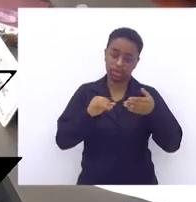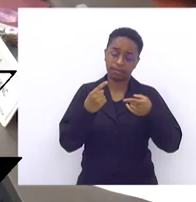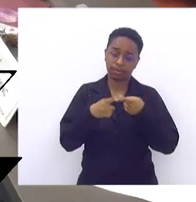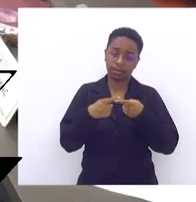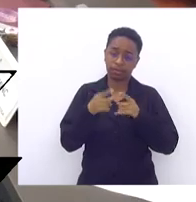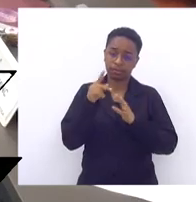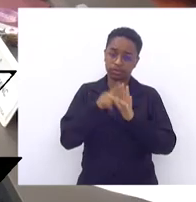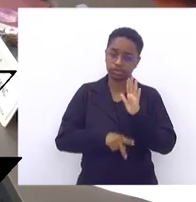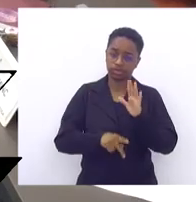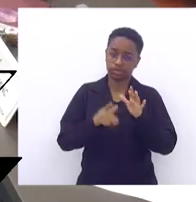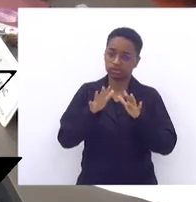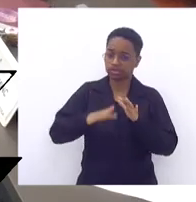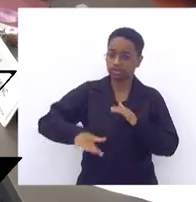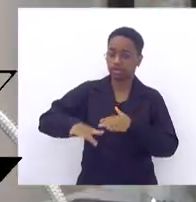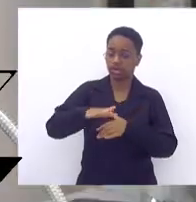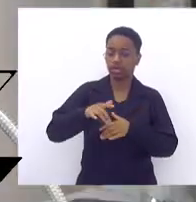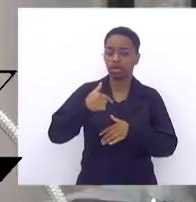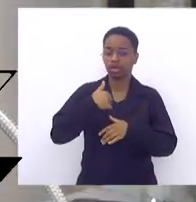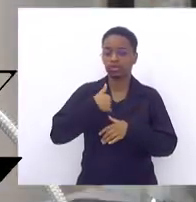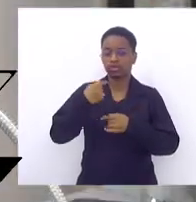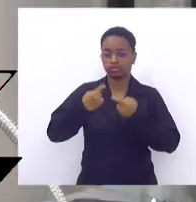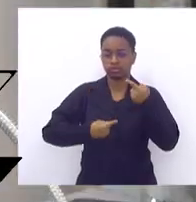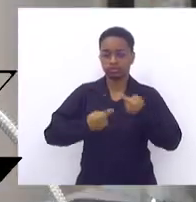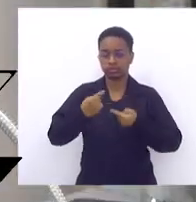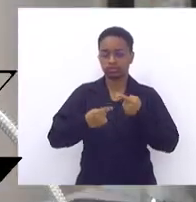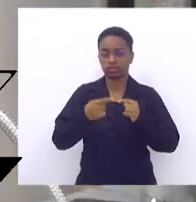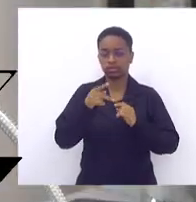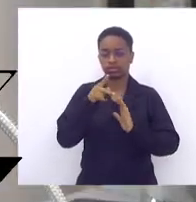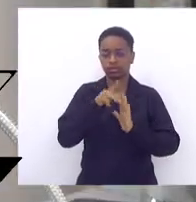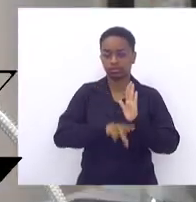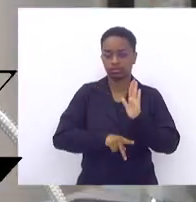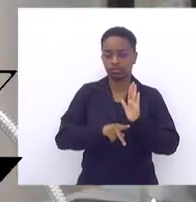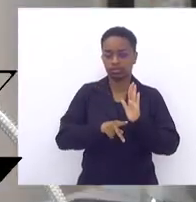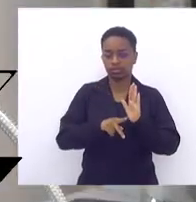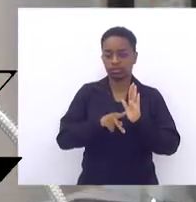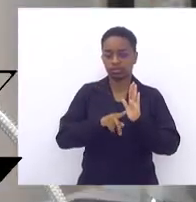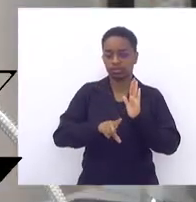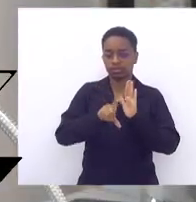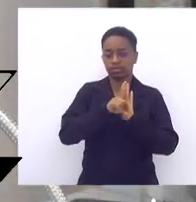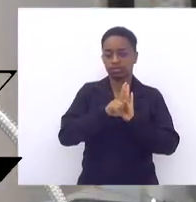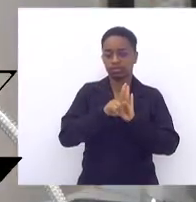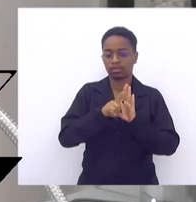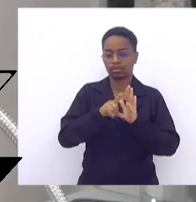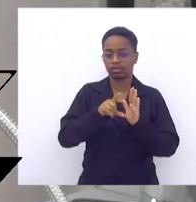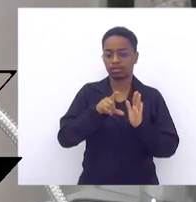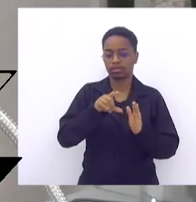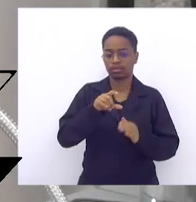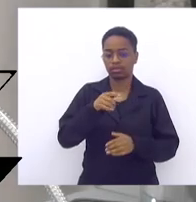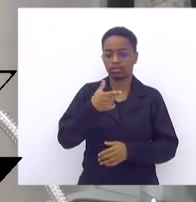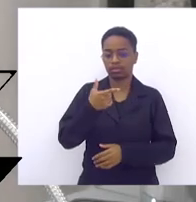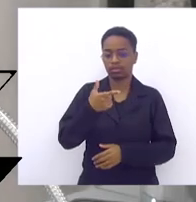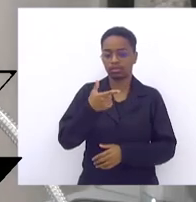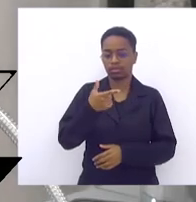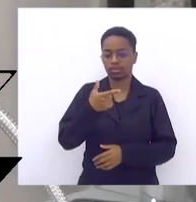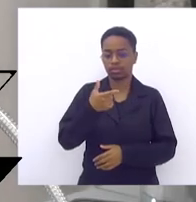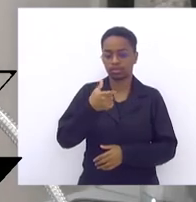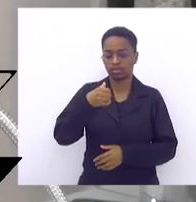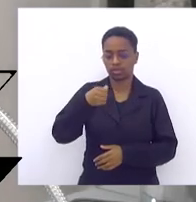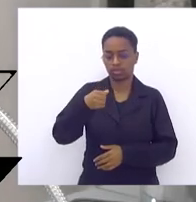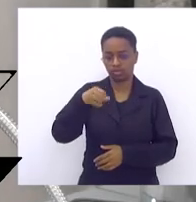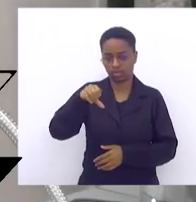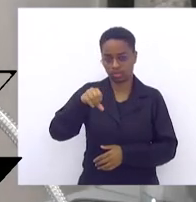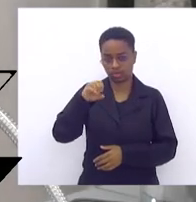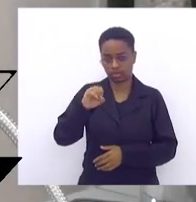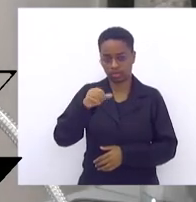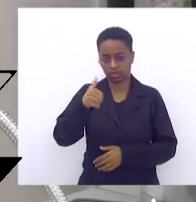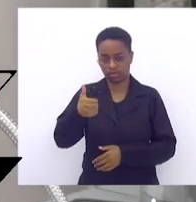gente retira. Então, eu vou chamar os trabalhos à ordem, chamar o projeto 22 da pauta, o PL 901 de 23, de autoria do deputado Vinícius Cosolino, que cria a